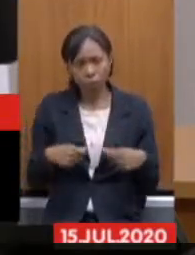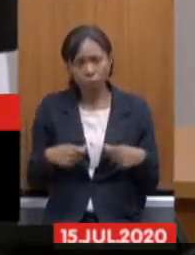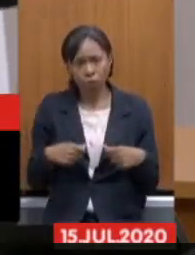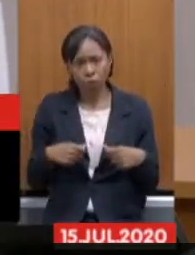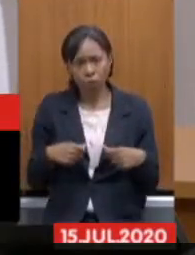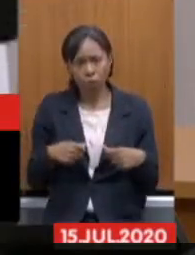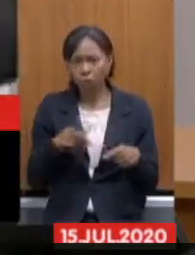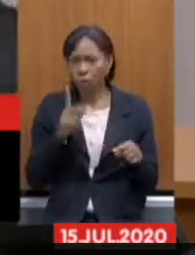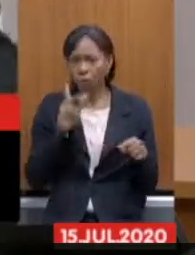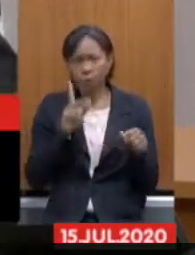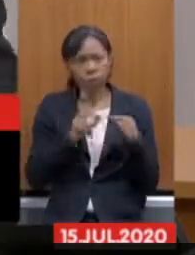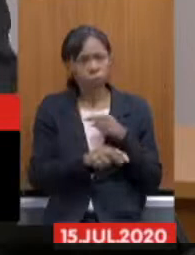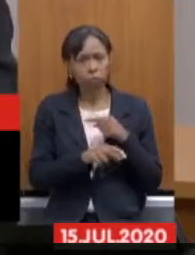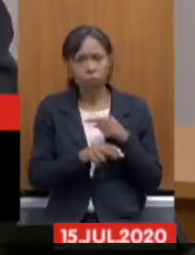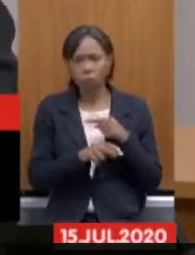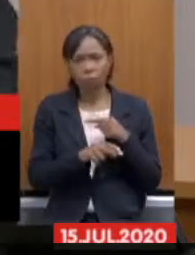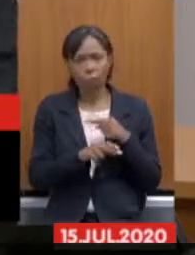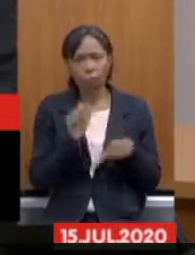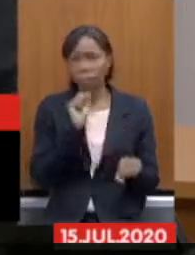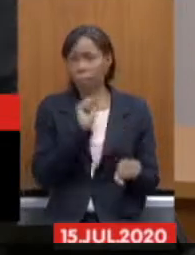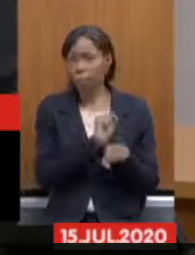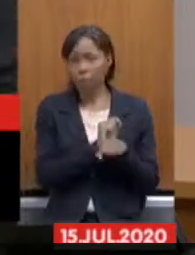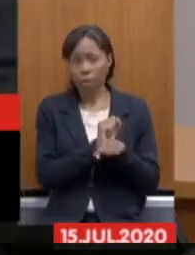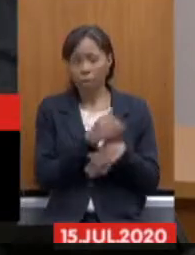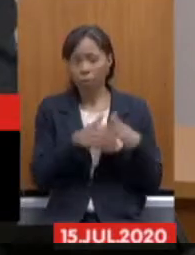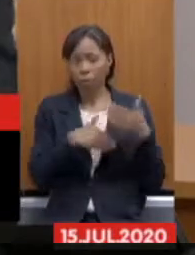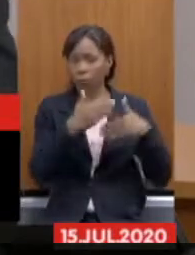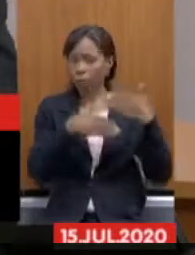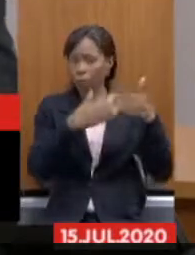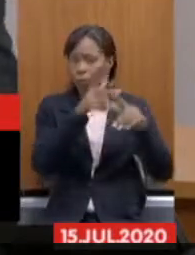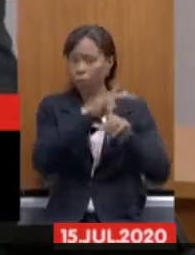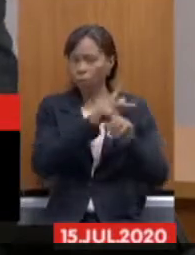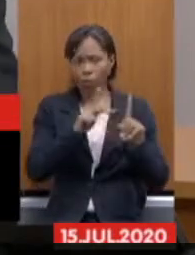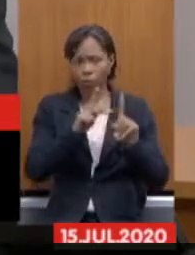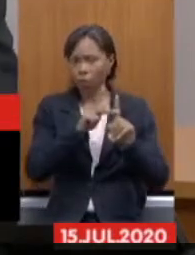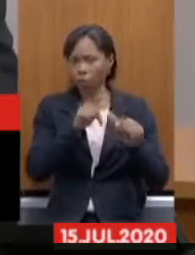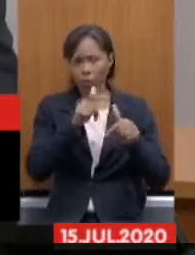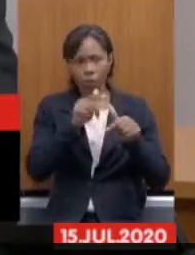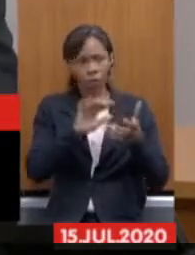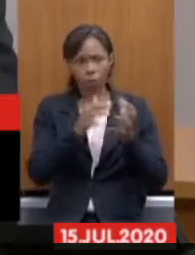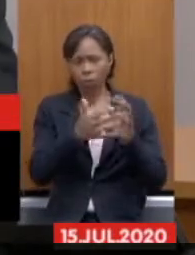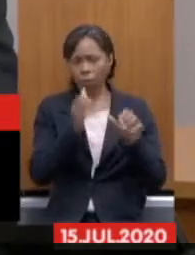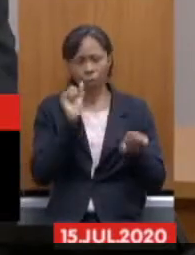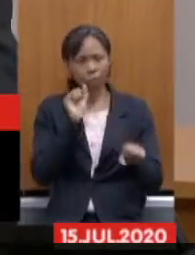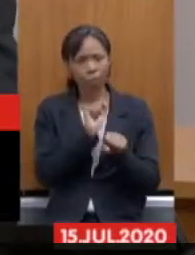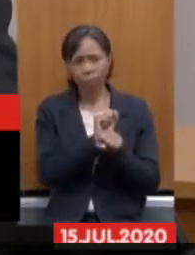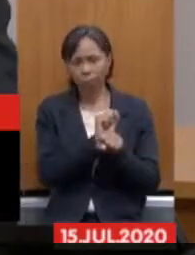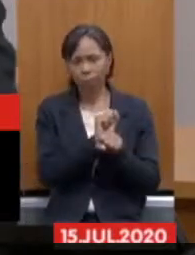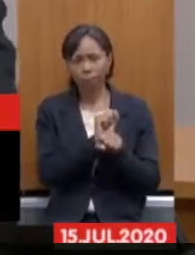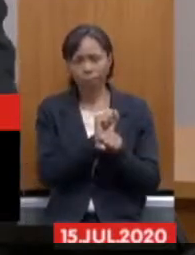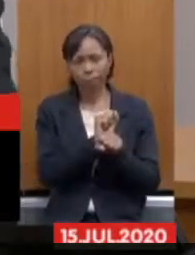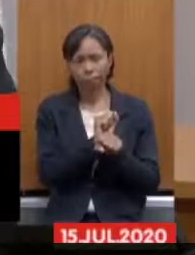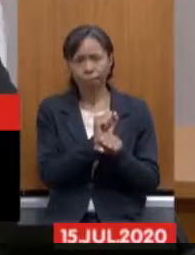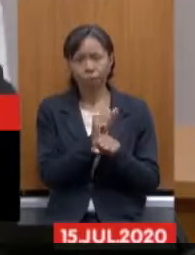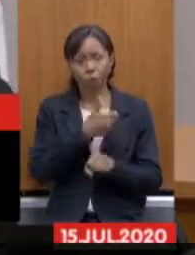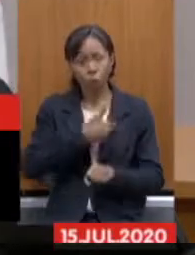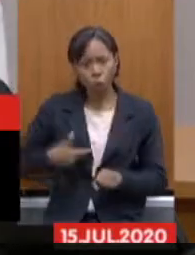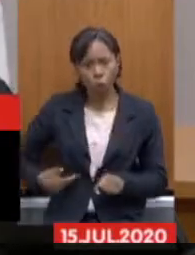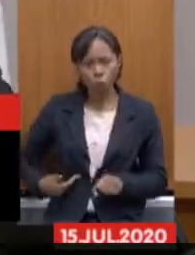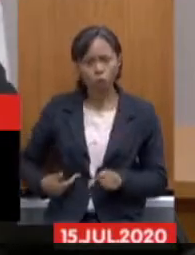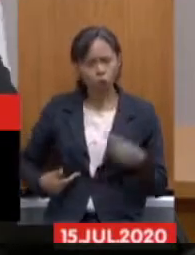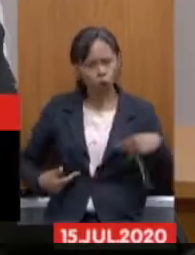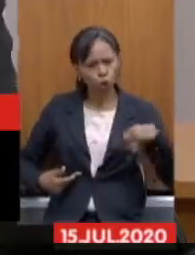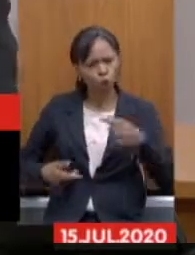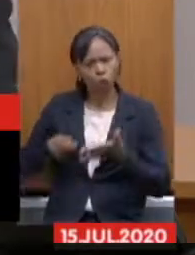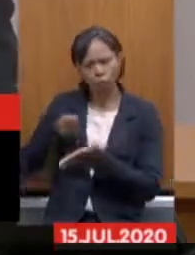impedir o trâmite paralisar o trâmite dessa dessa reforma é exigido o governo de